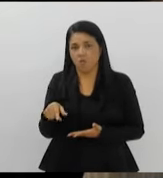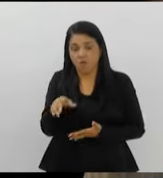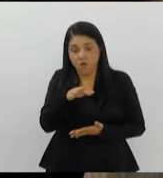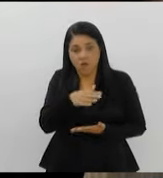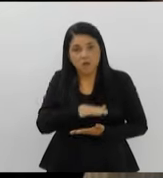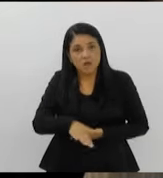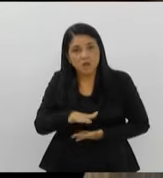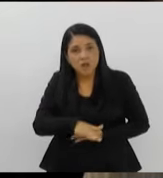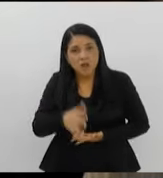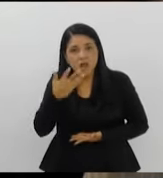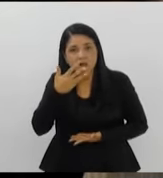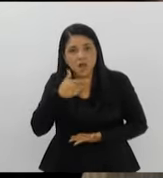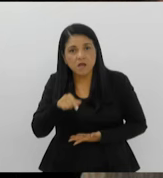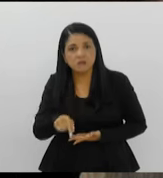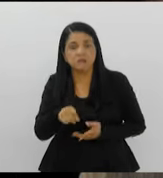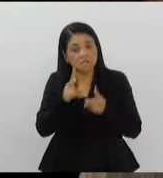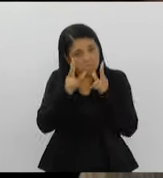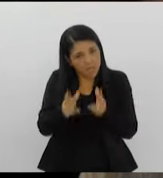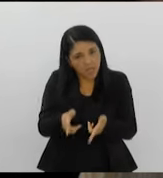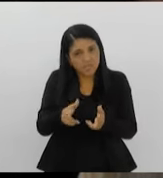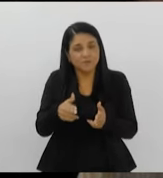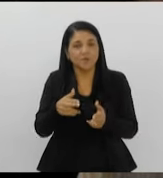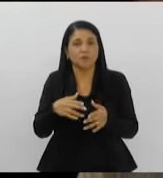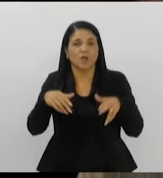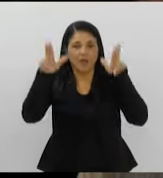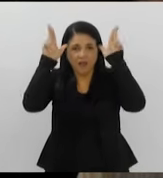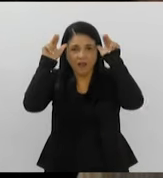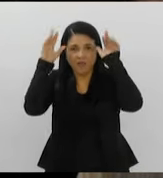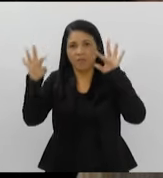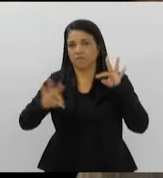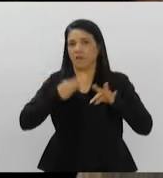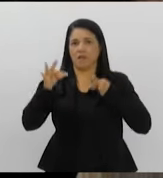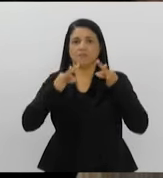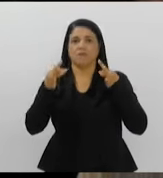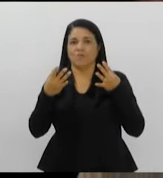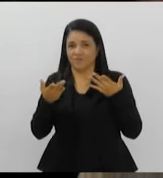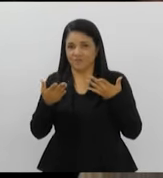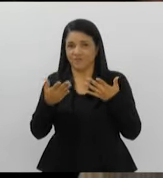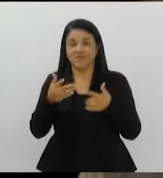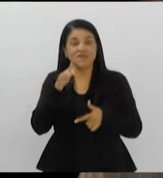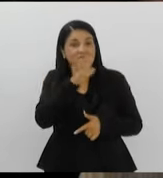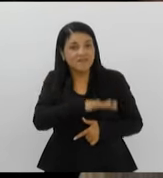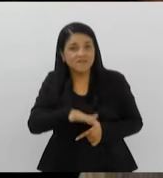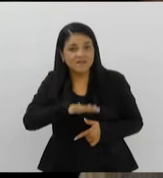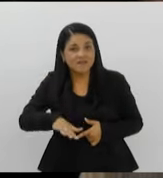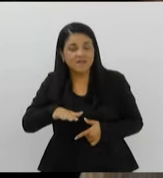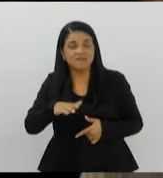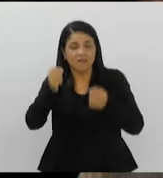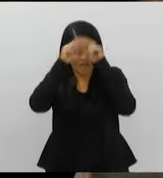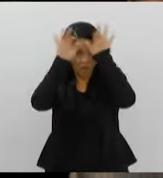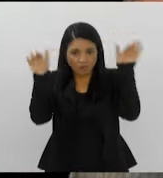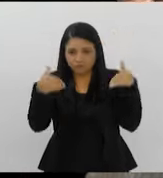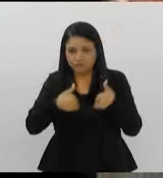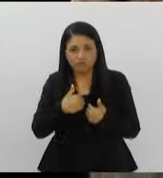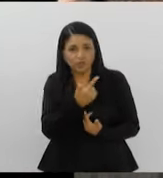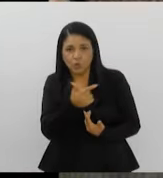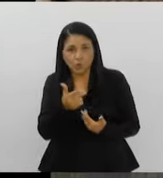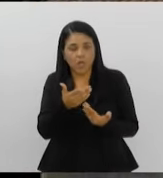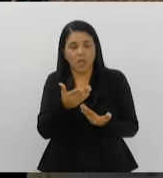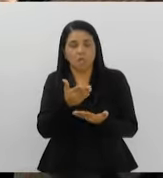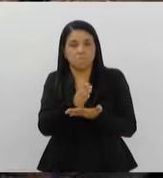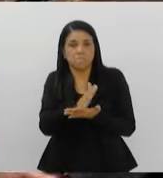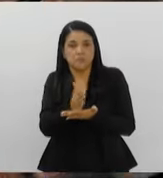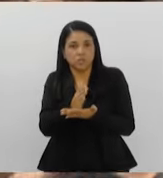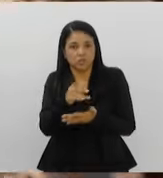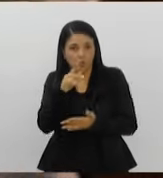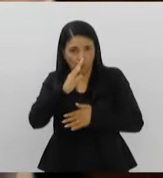que tiveram o cavalo taradão e outras mais. Vossa Excelência, crianças autistas que não têm mediador. Vossa Excelência devia ter a